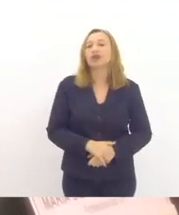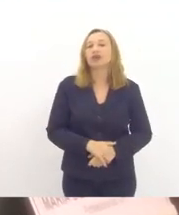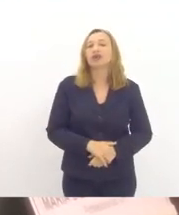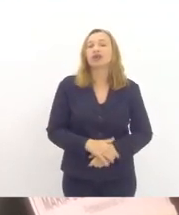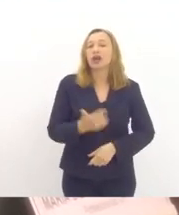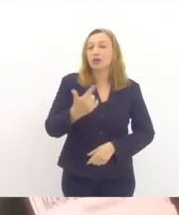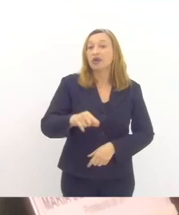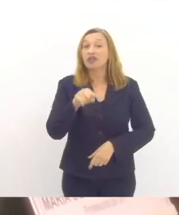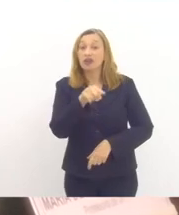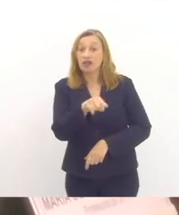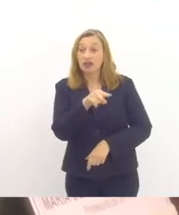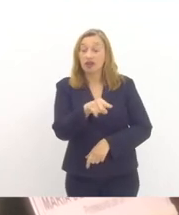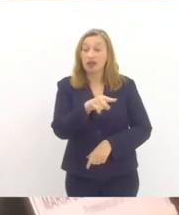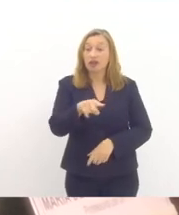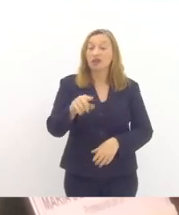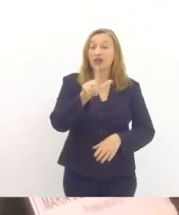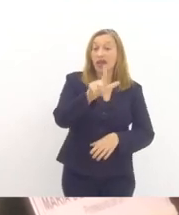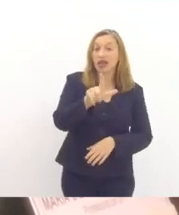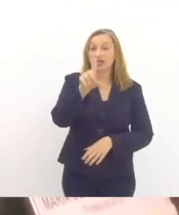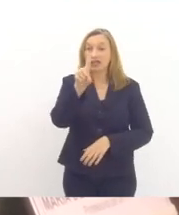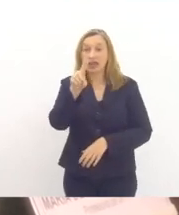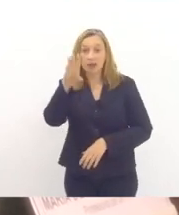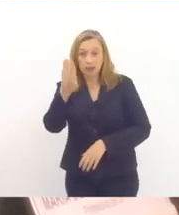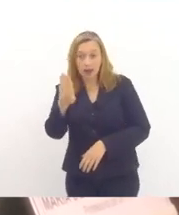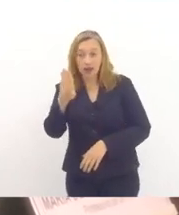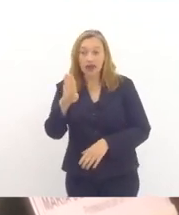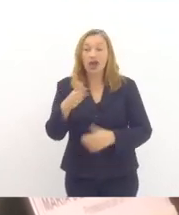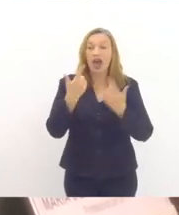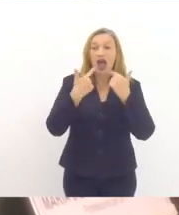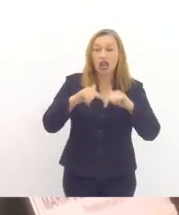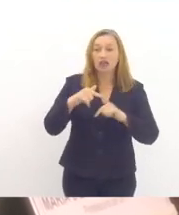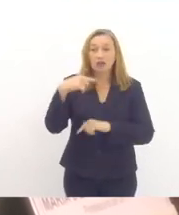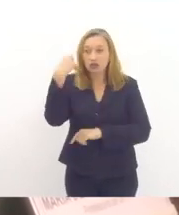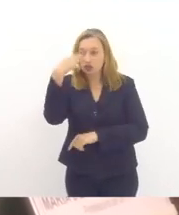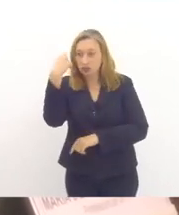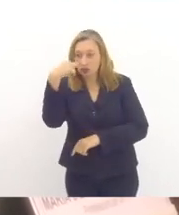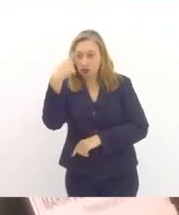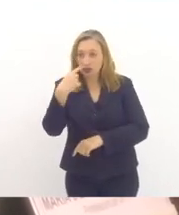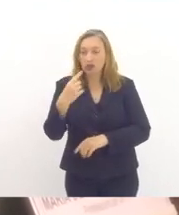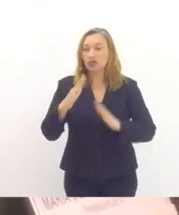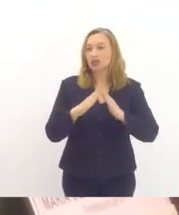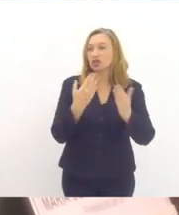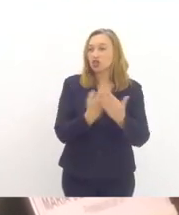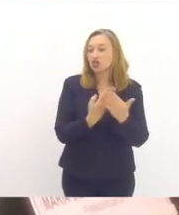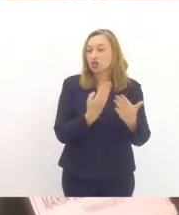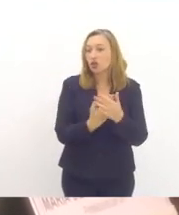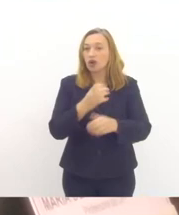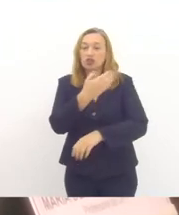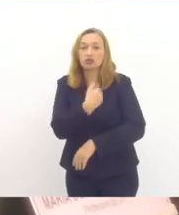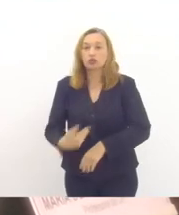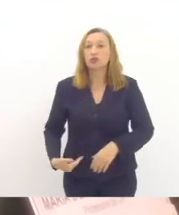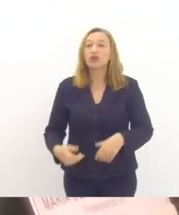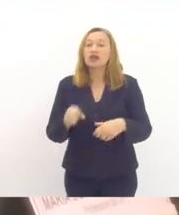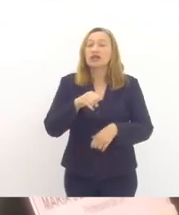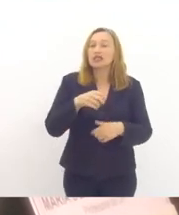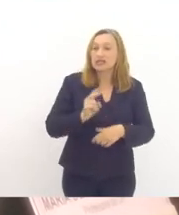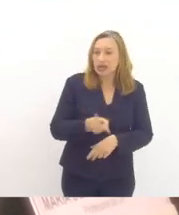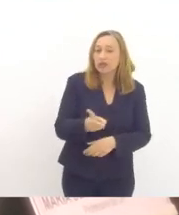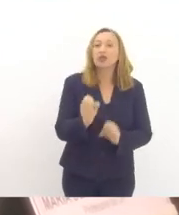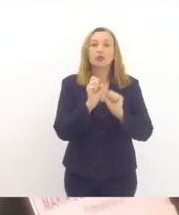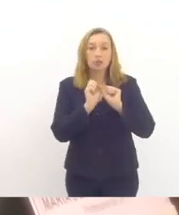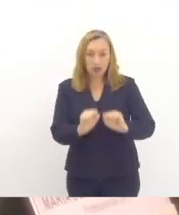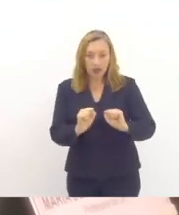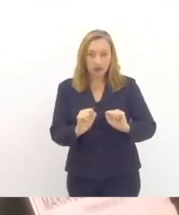aqui o que está na LDB sobre a língua espanhola nas escolas públicas, sempre que for